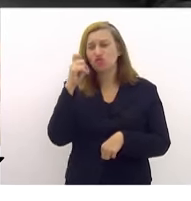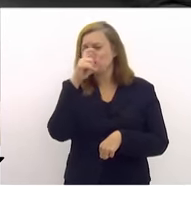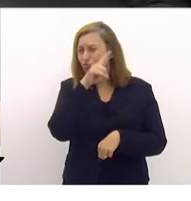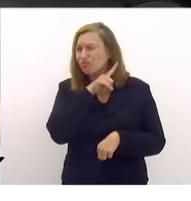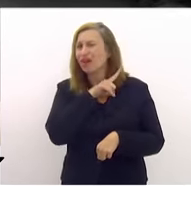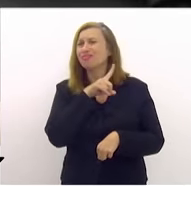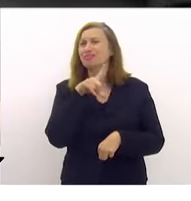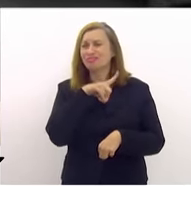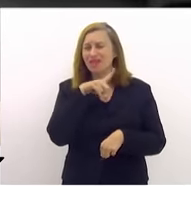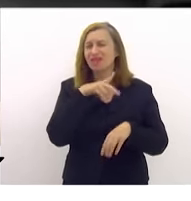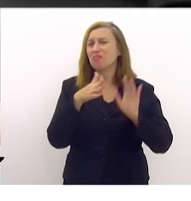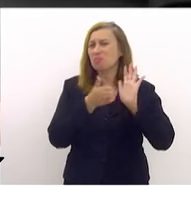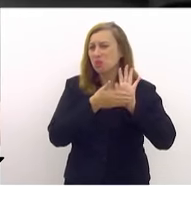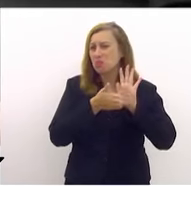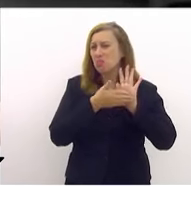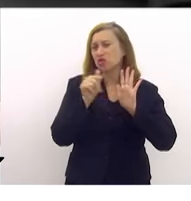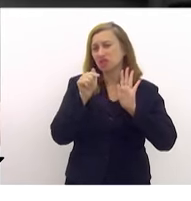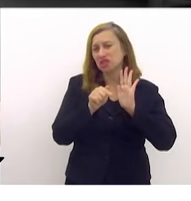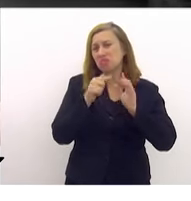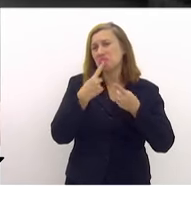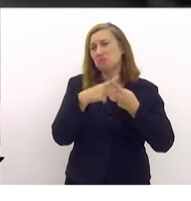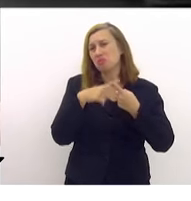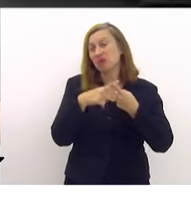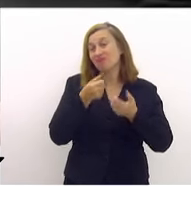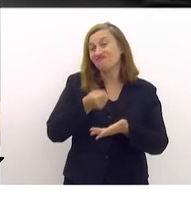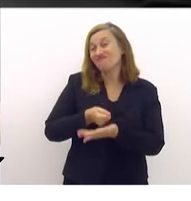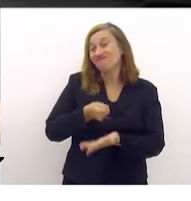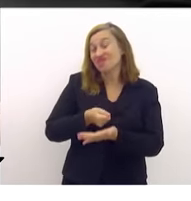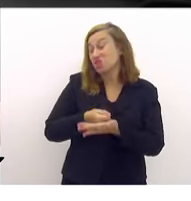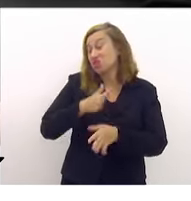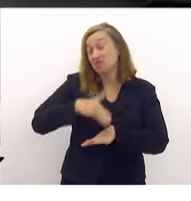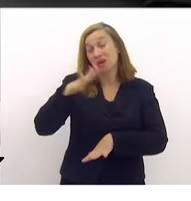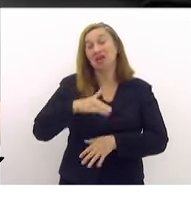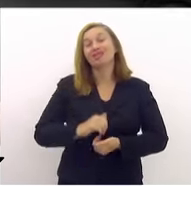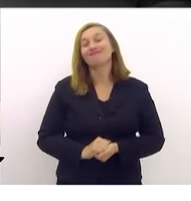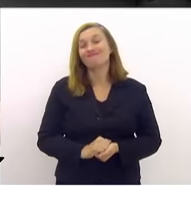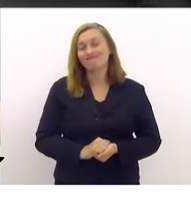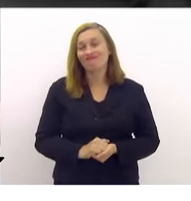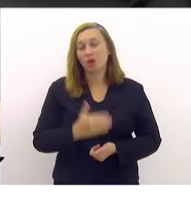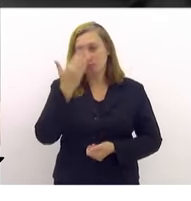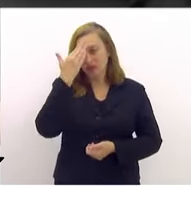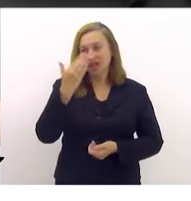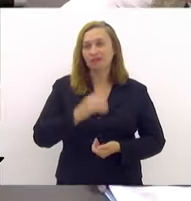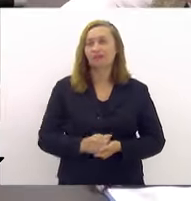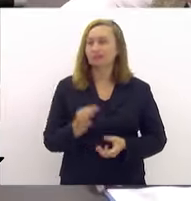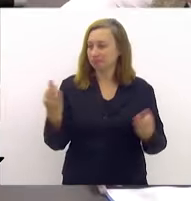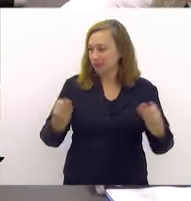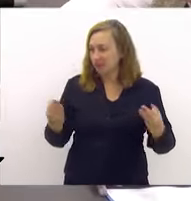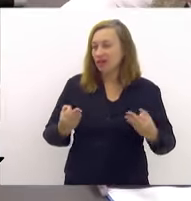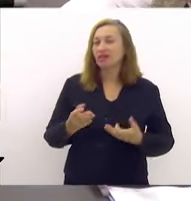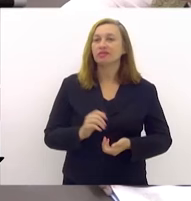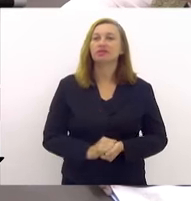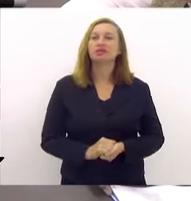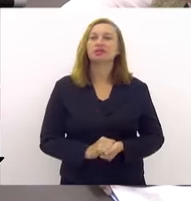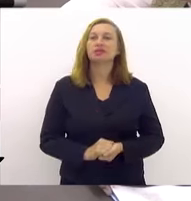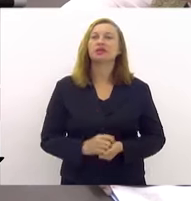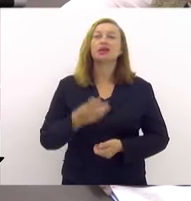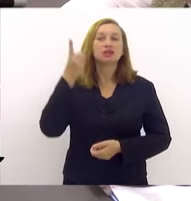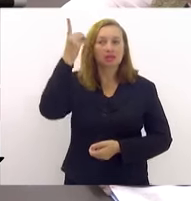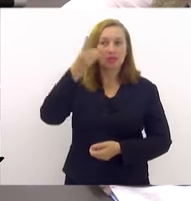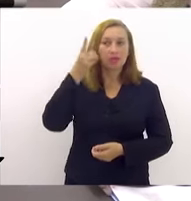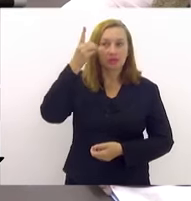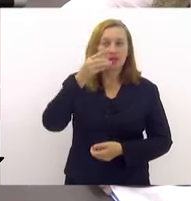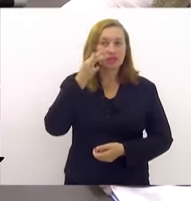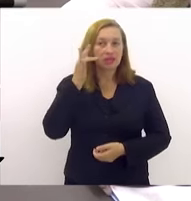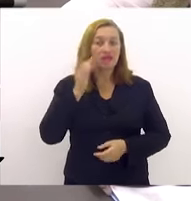dificuldade na proposta que está aqui, porque tem exigências demais, no meu entendimento. Obrigado, presidente. Perfeito. Passar a palavra para o deputado Serafini,